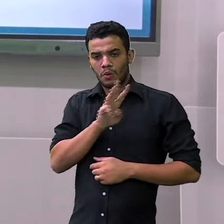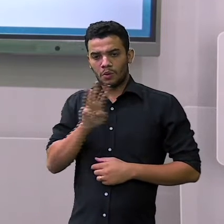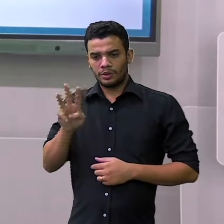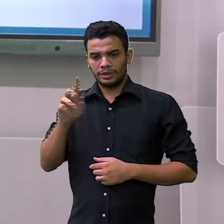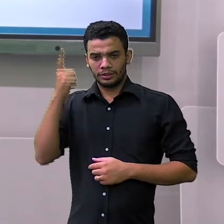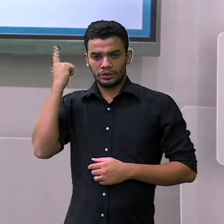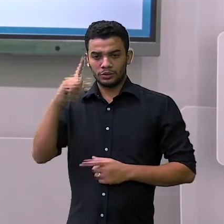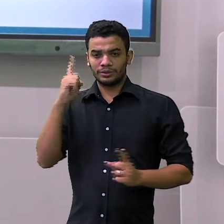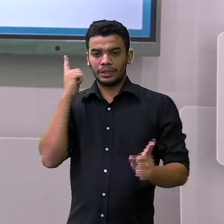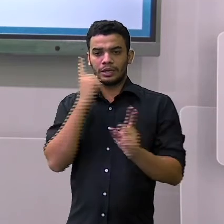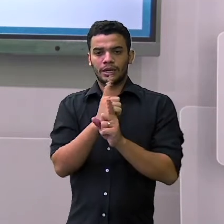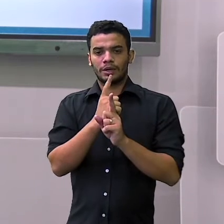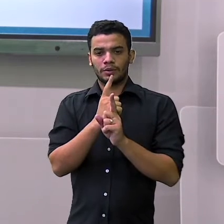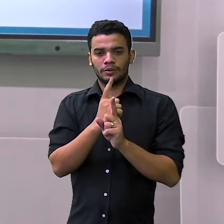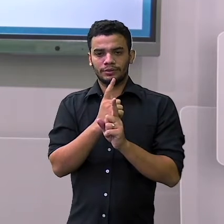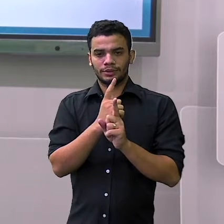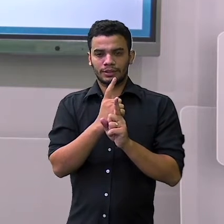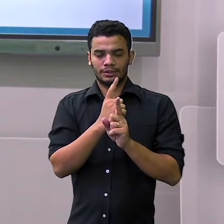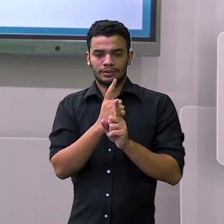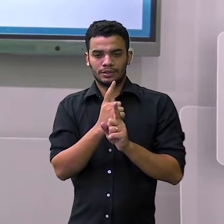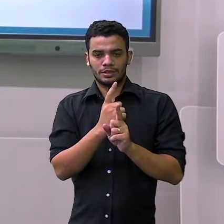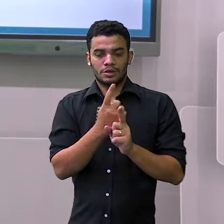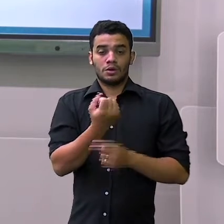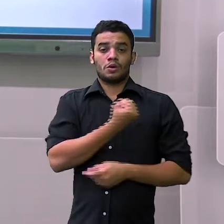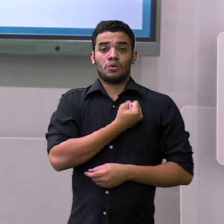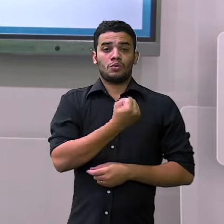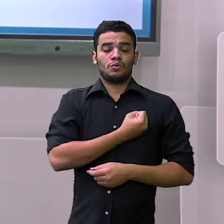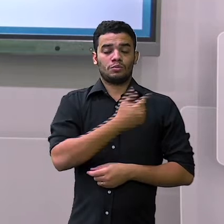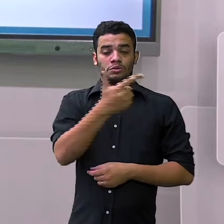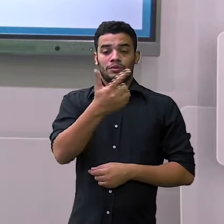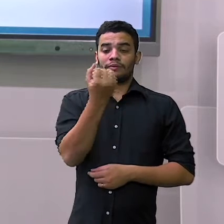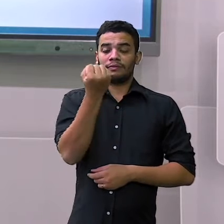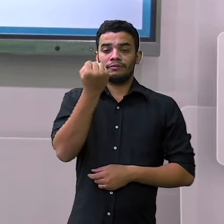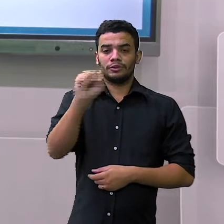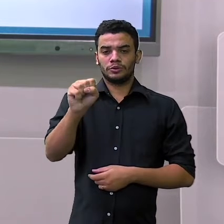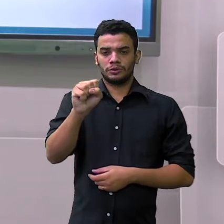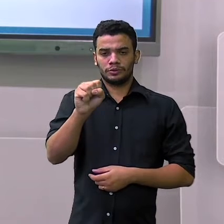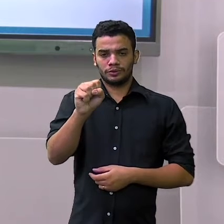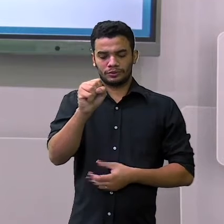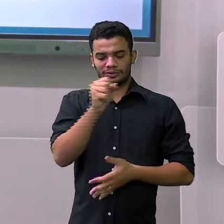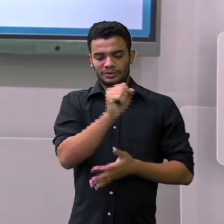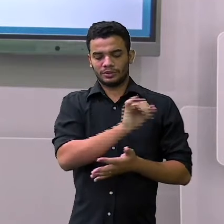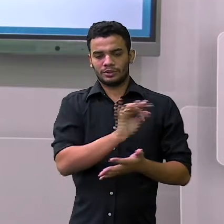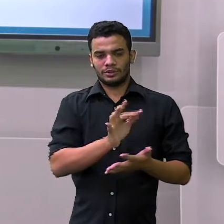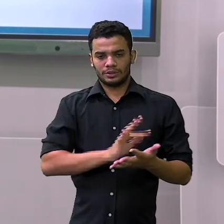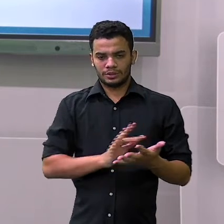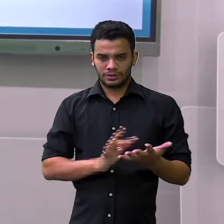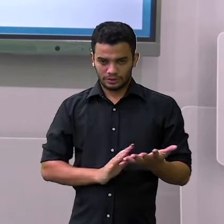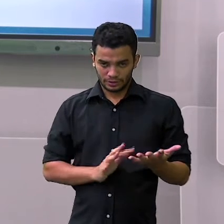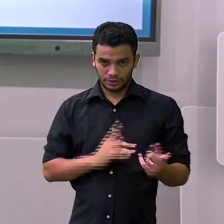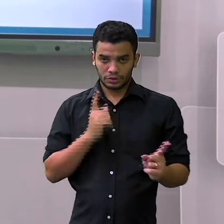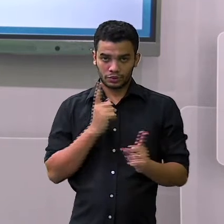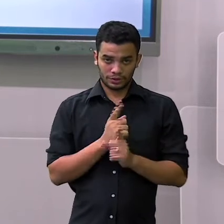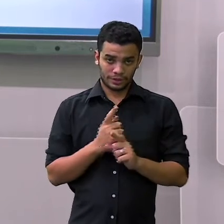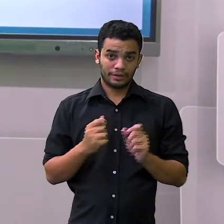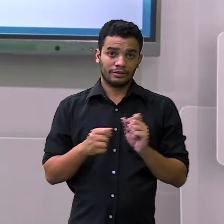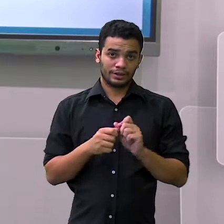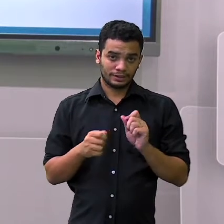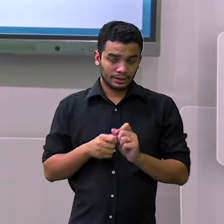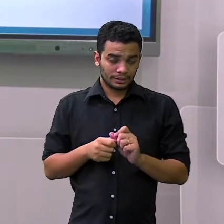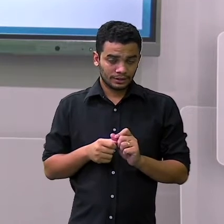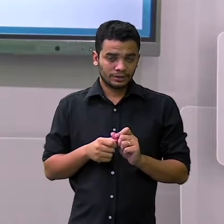smedgv.com/aluno. Você vai lá na partezinha do segundo ano, EJA Assis Brasil, aula de número